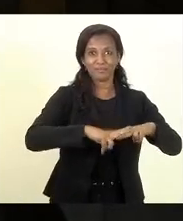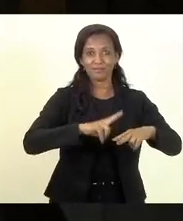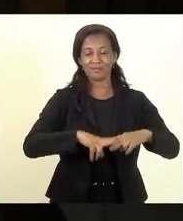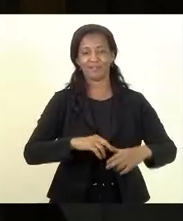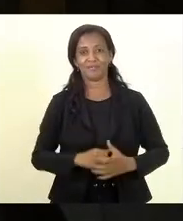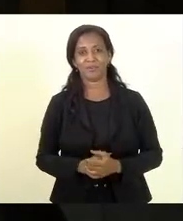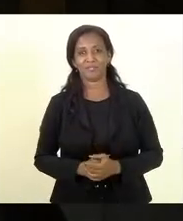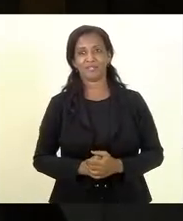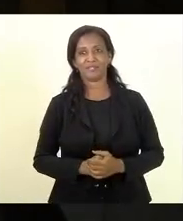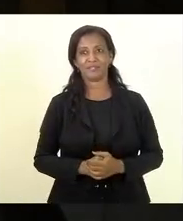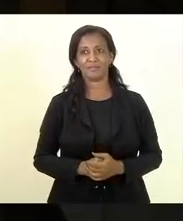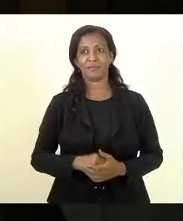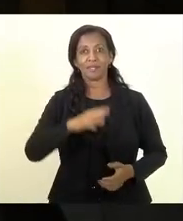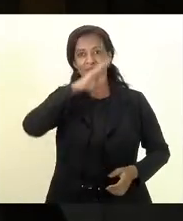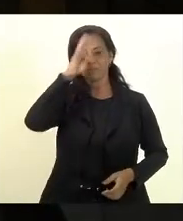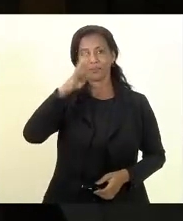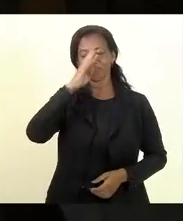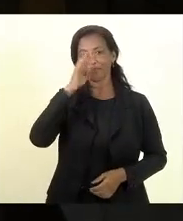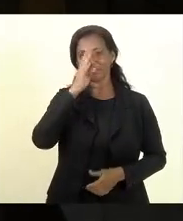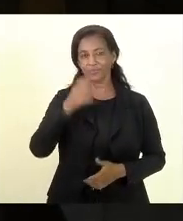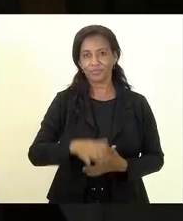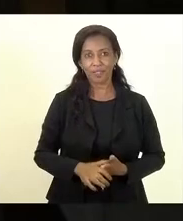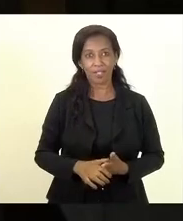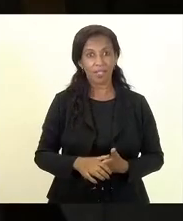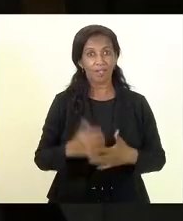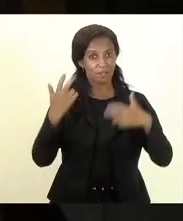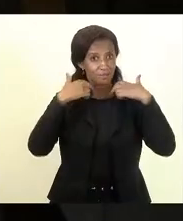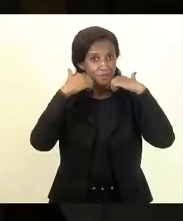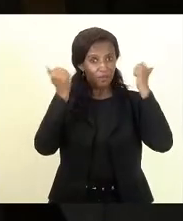cadeia. Mas é um absurdo e mais um escândalo